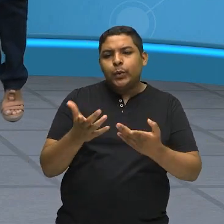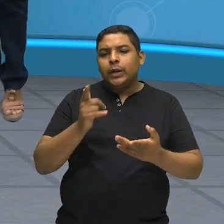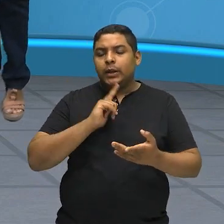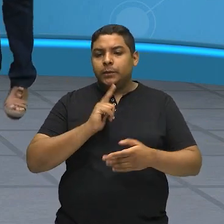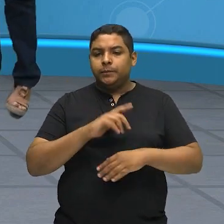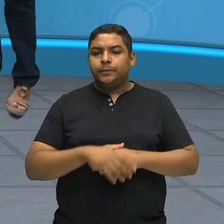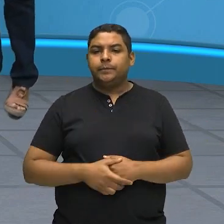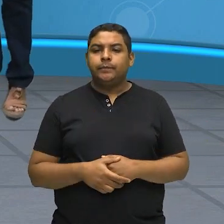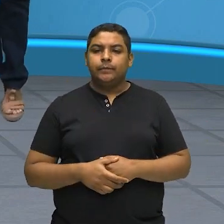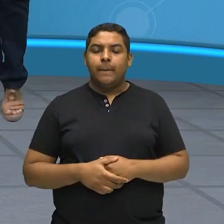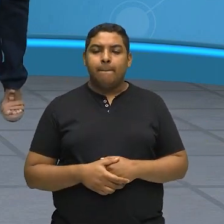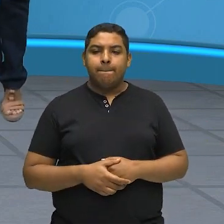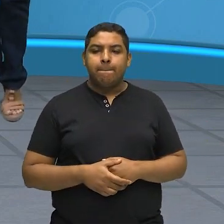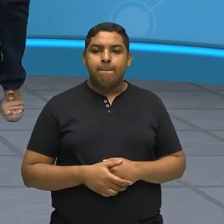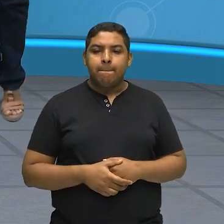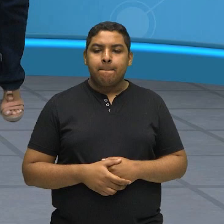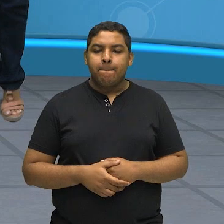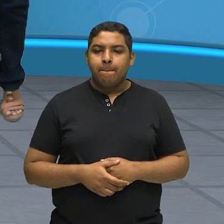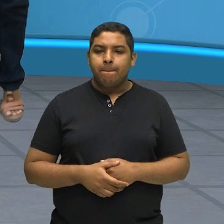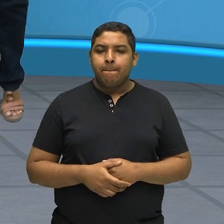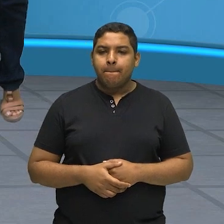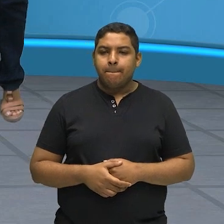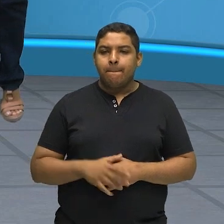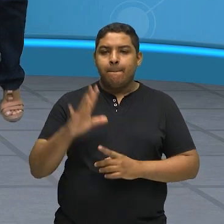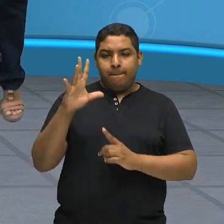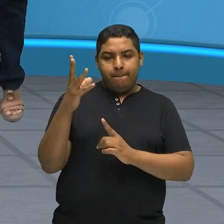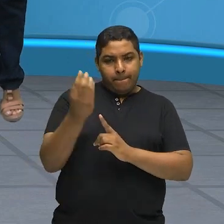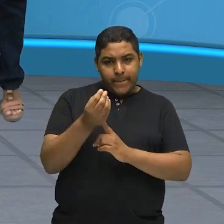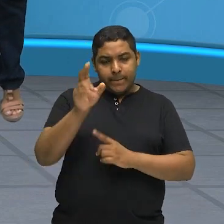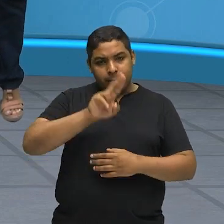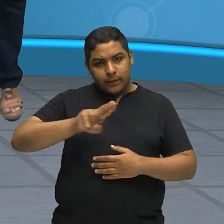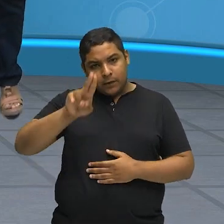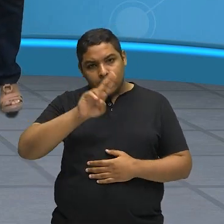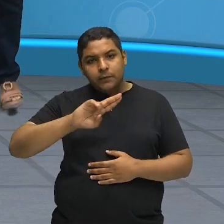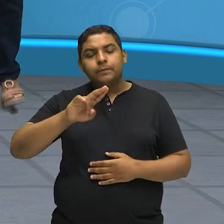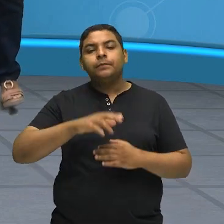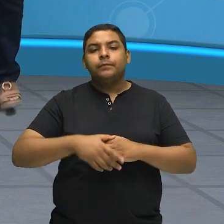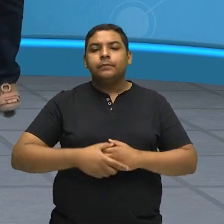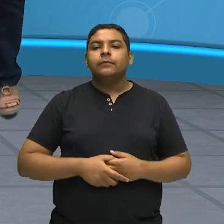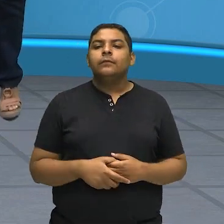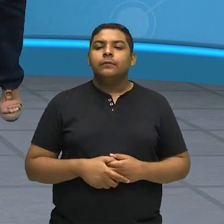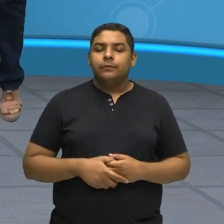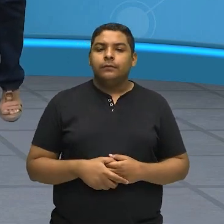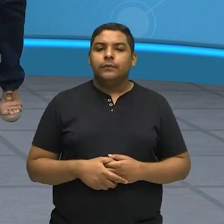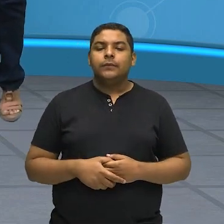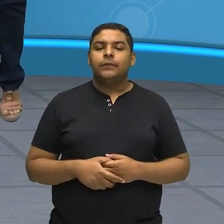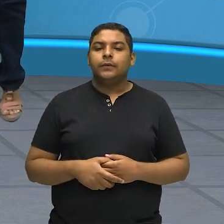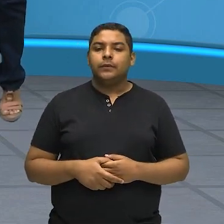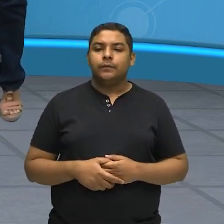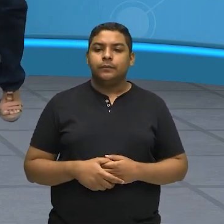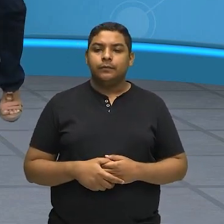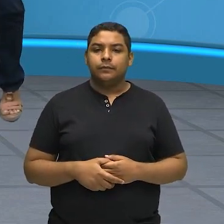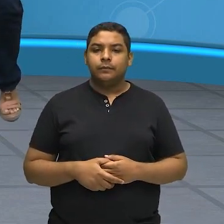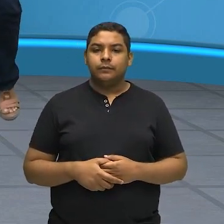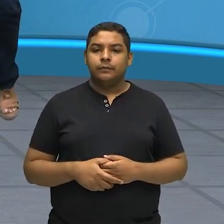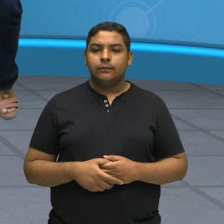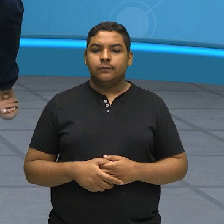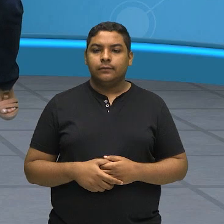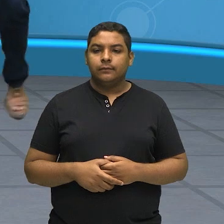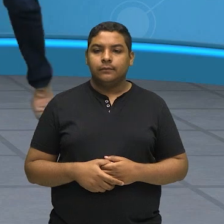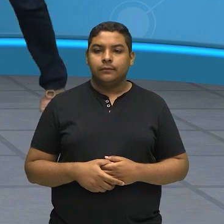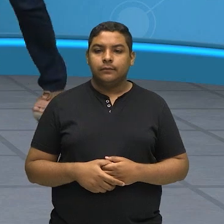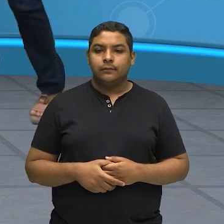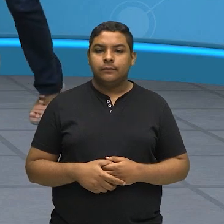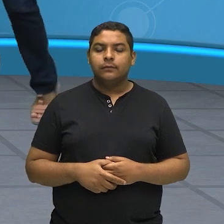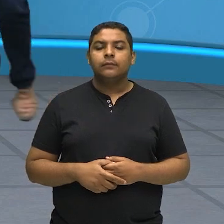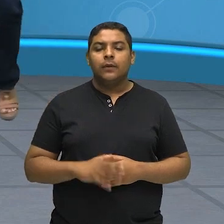geralmente, na composição artística, nós utilizamos a linha horizontal. E também nós temos a linha